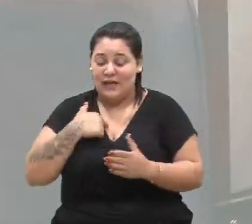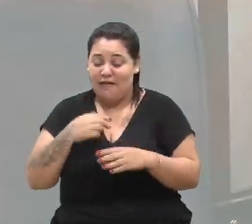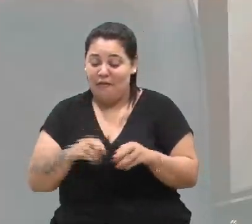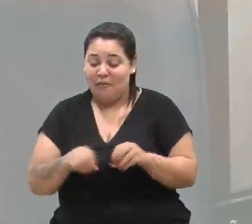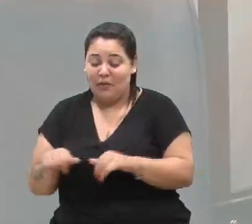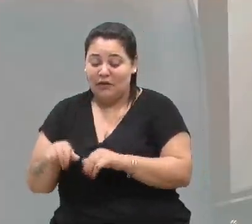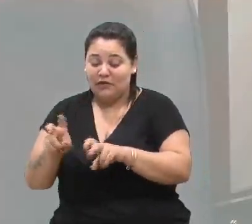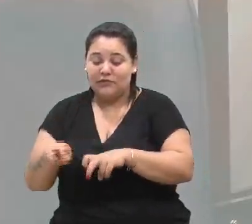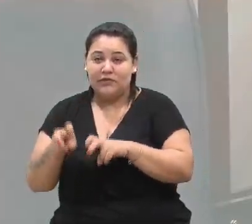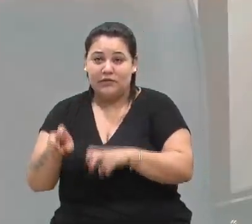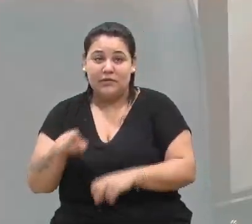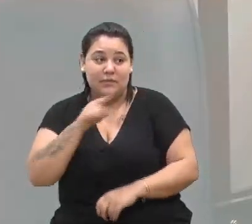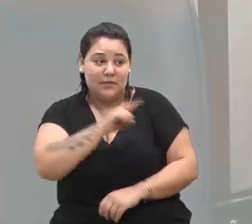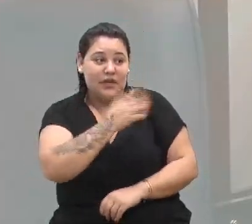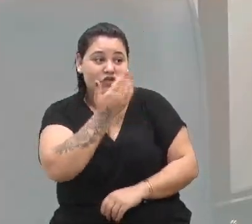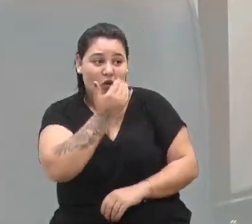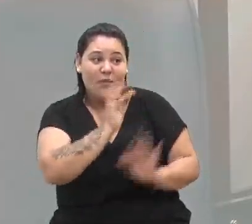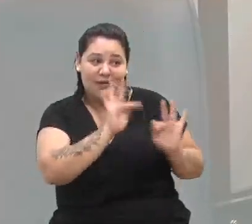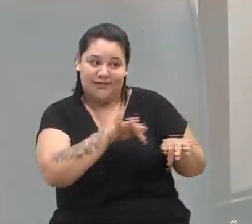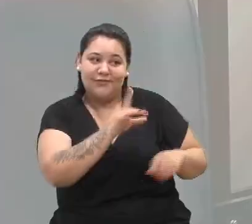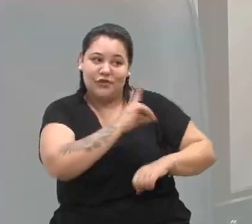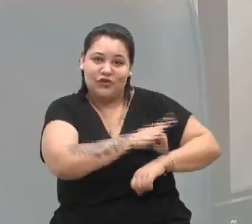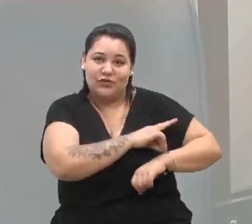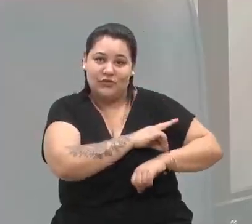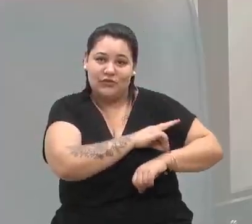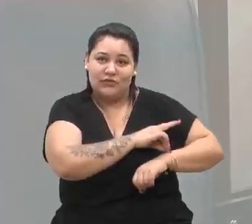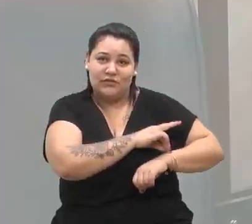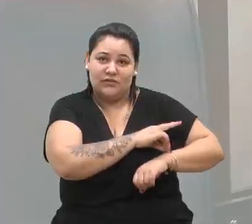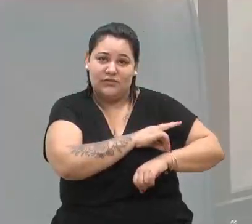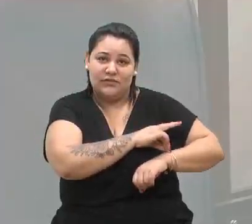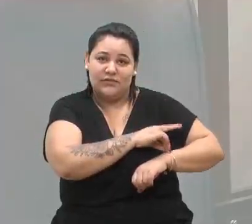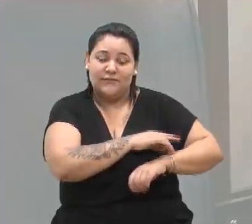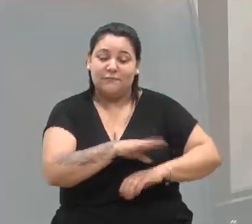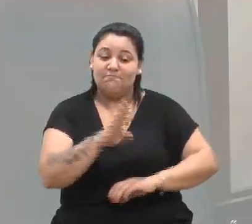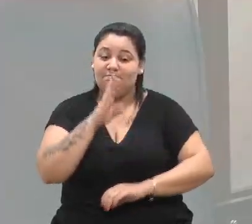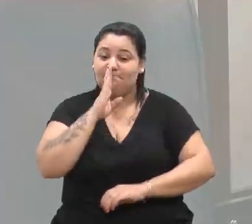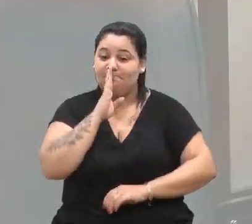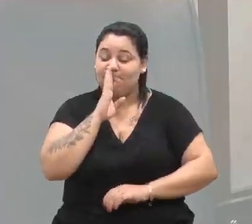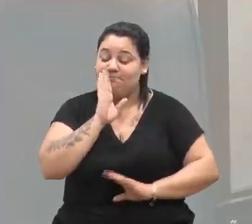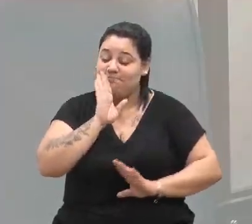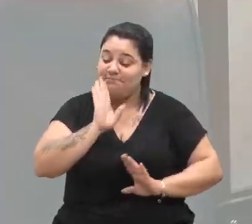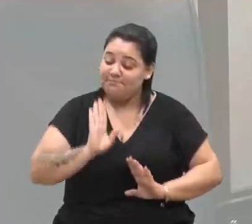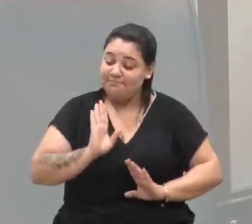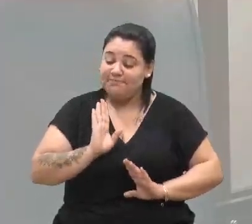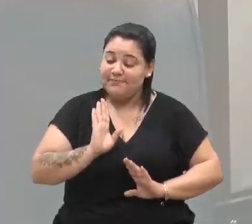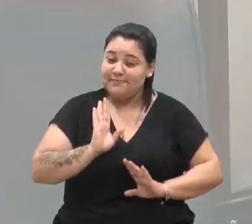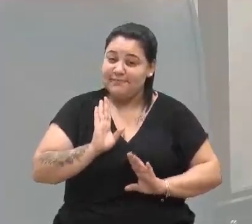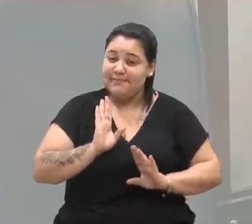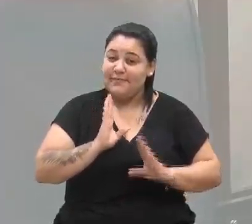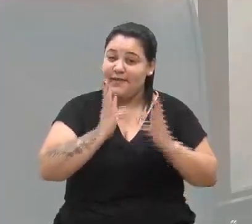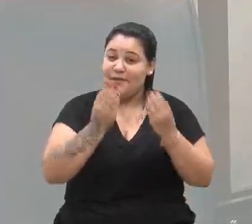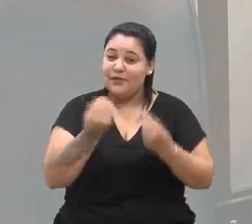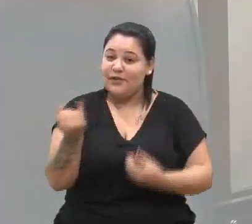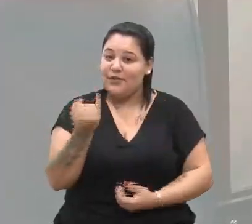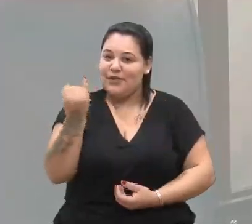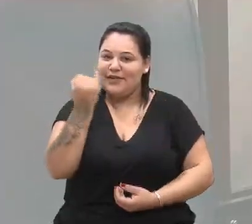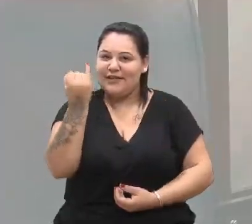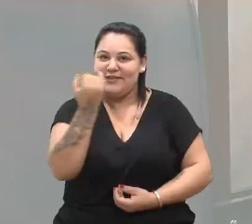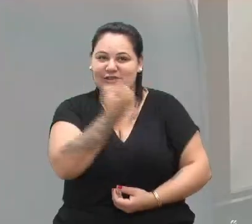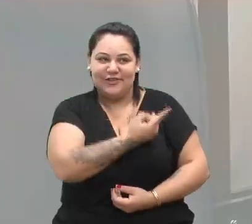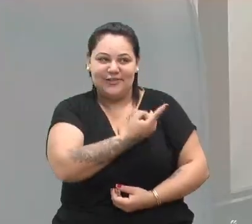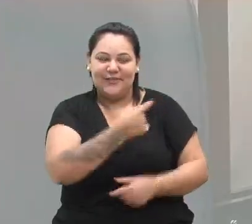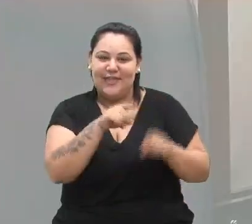para o senhor ter o que comer no final do dia. Dali por diante ele se calou. E muito importante, Adas, eu estava escutando hoje